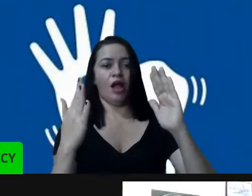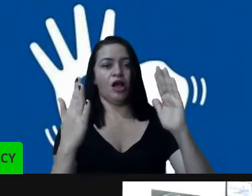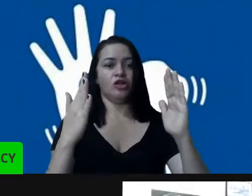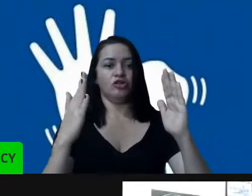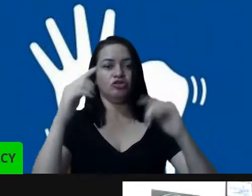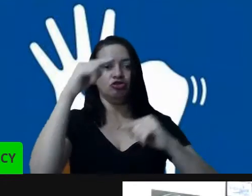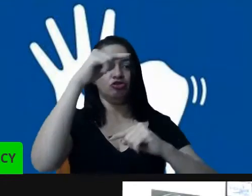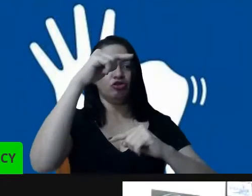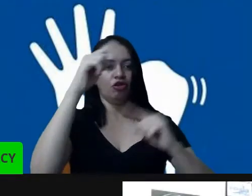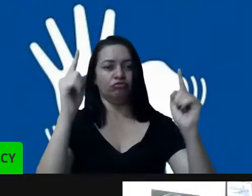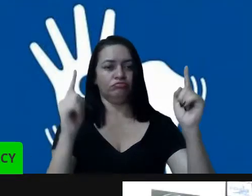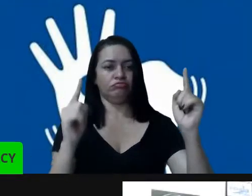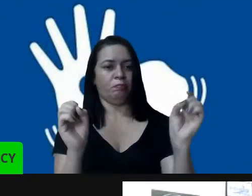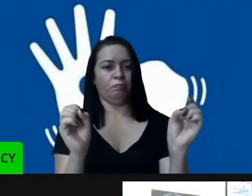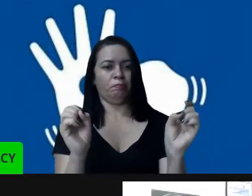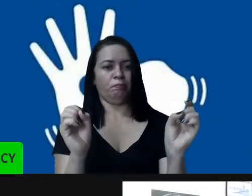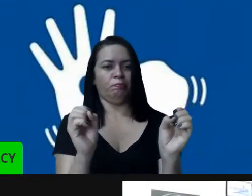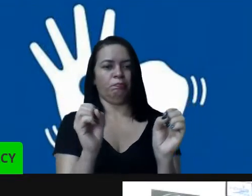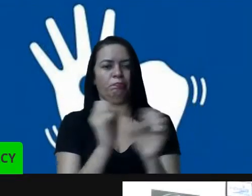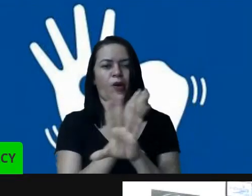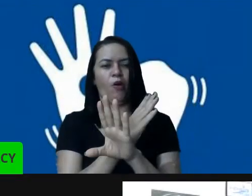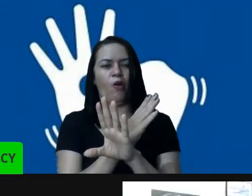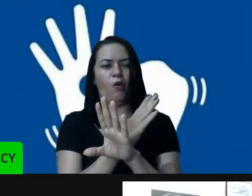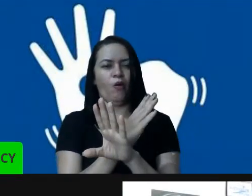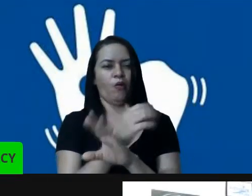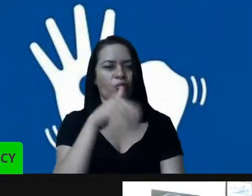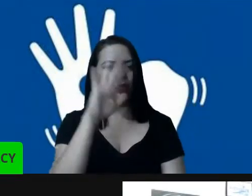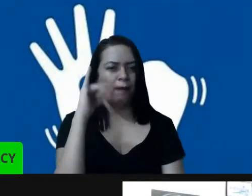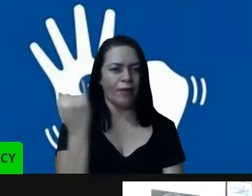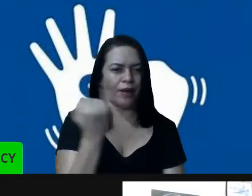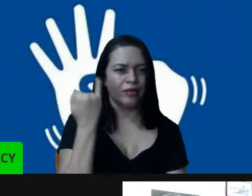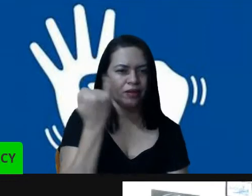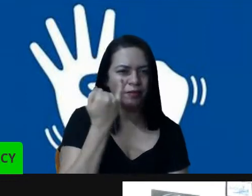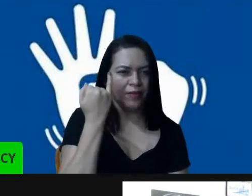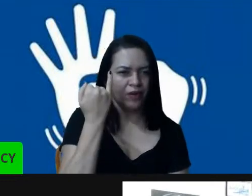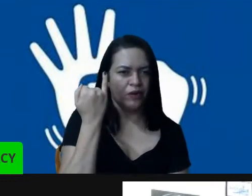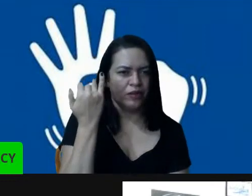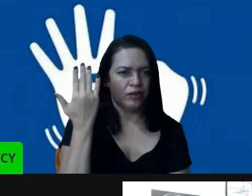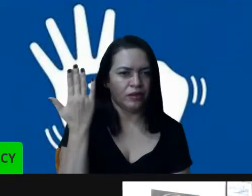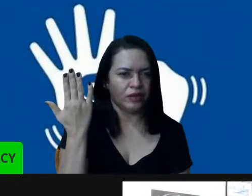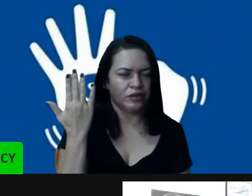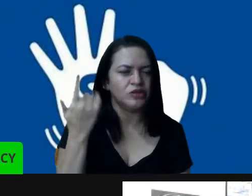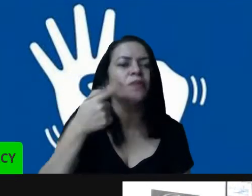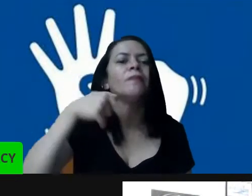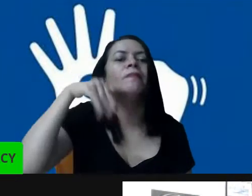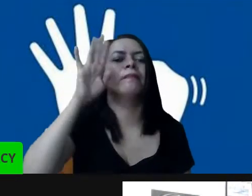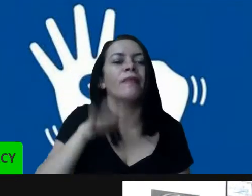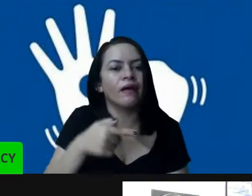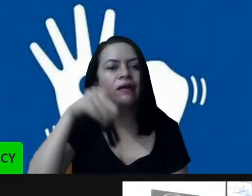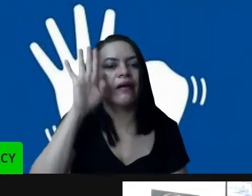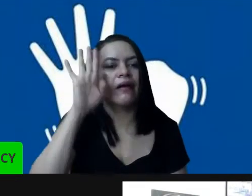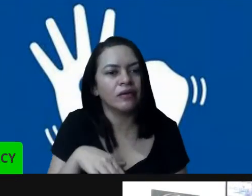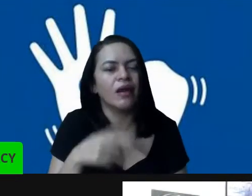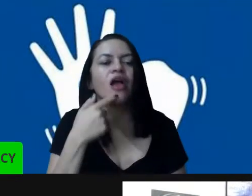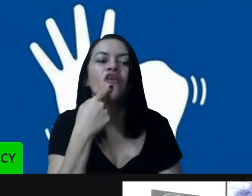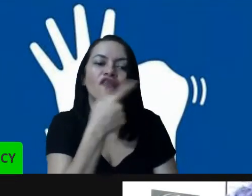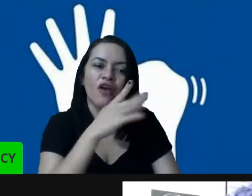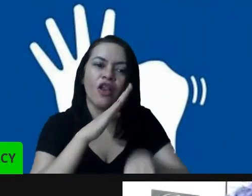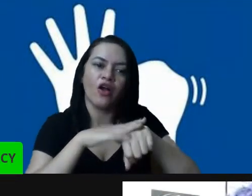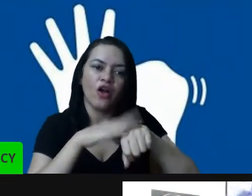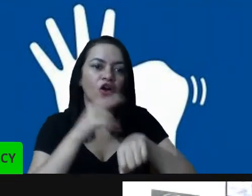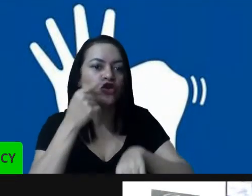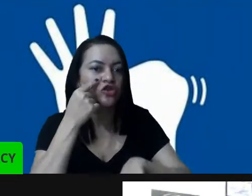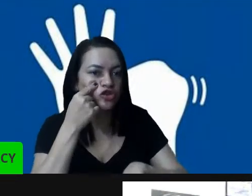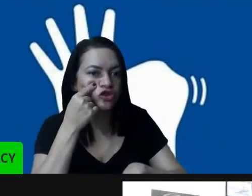Para quem? Né? Para quem é esse valor? E aí, Jássica, eu quero te chamar a atenção para uma